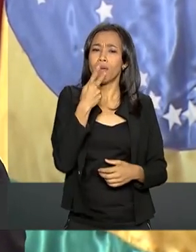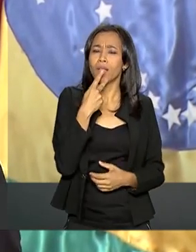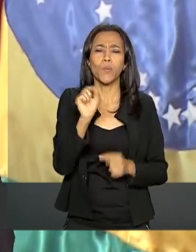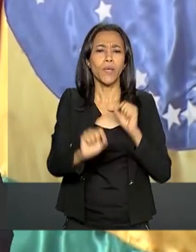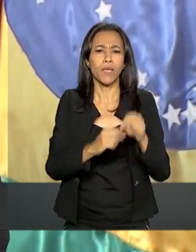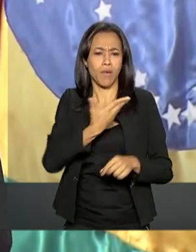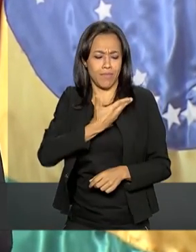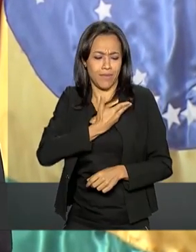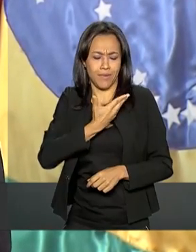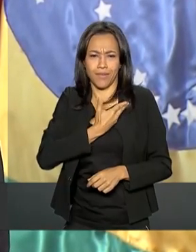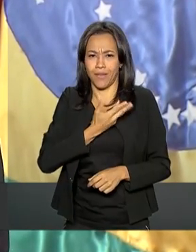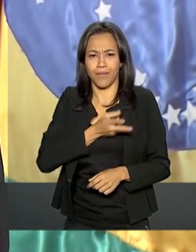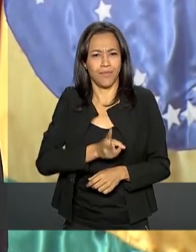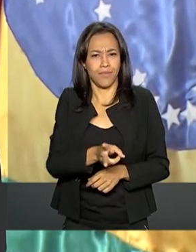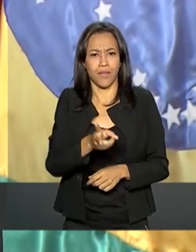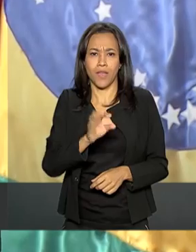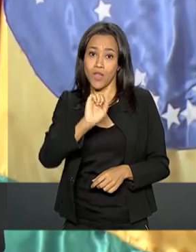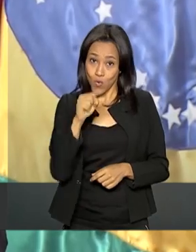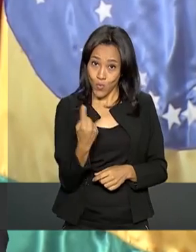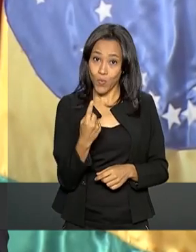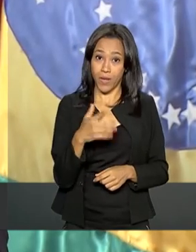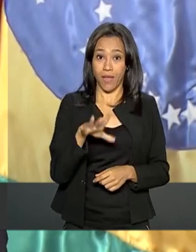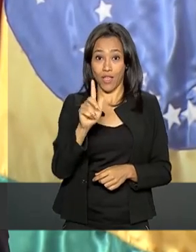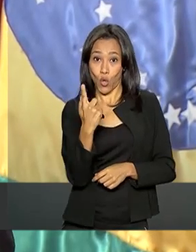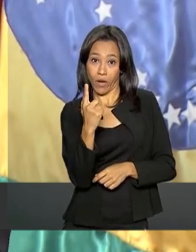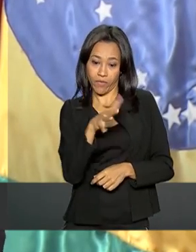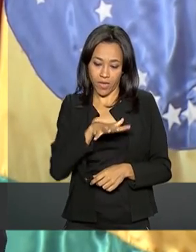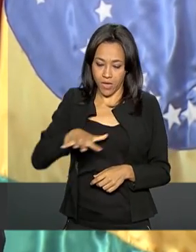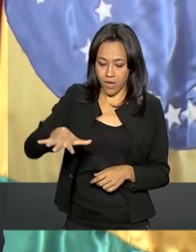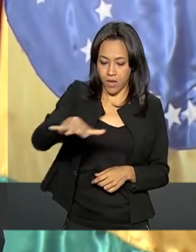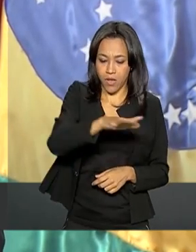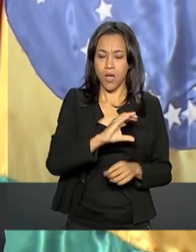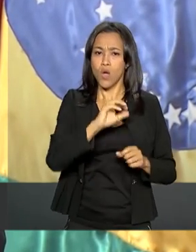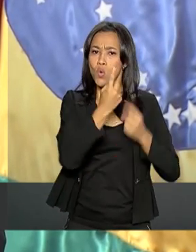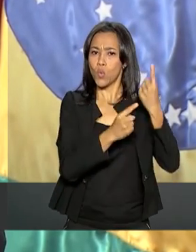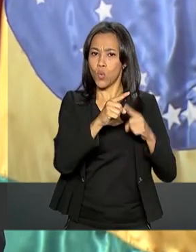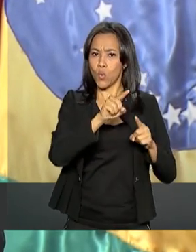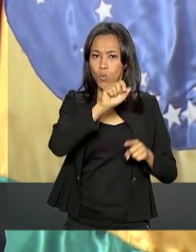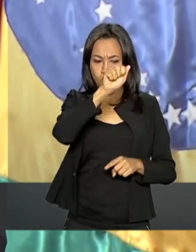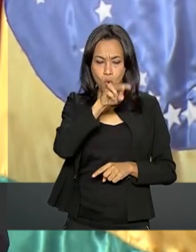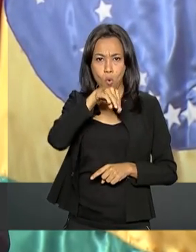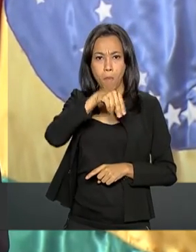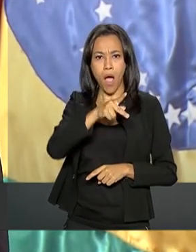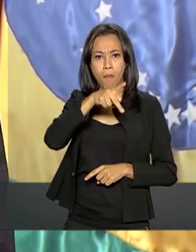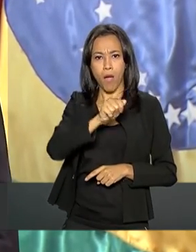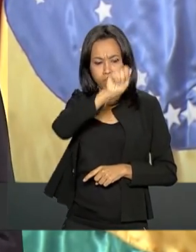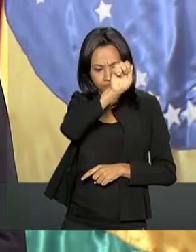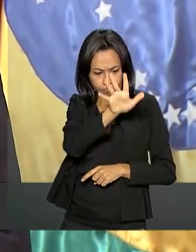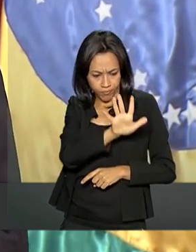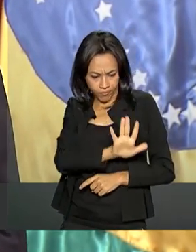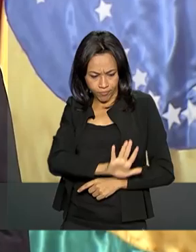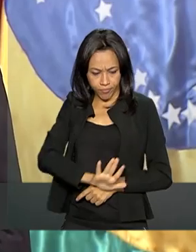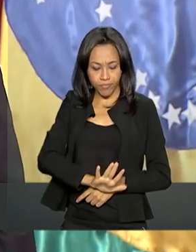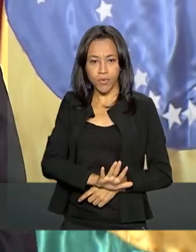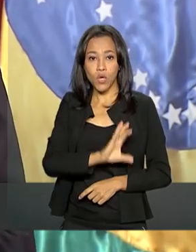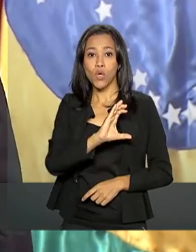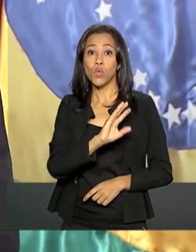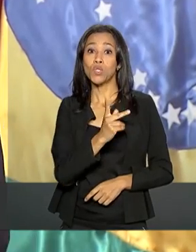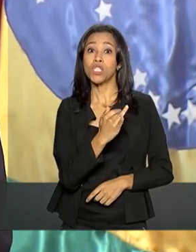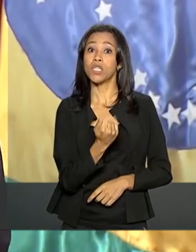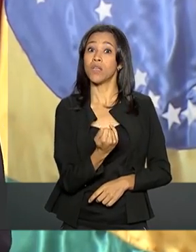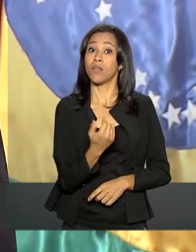limites e sem fronteira, que tem dois significados. Um é geográfico. O Chile e o Equador somos os únicos dois países da América